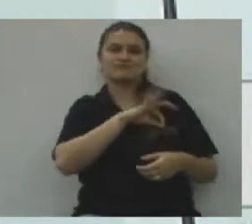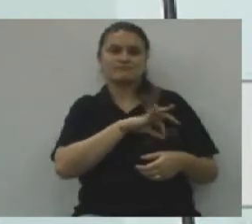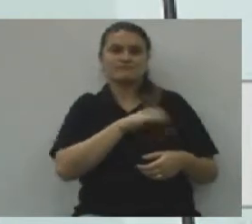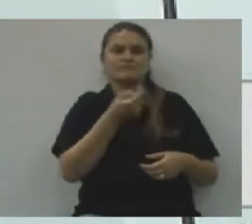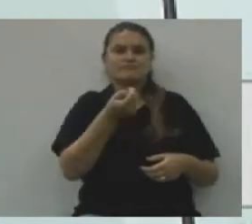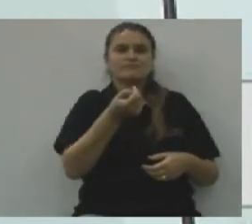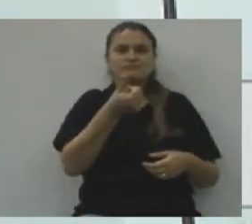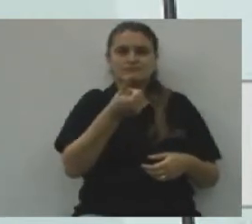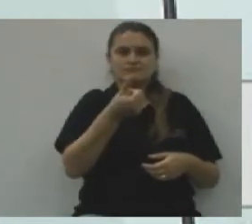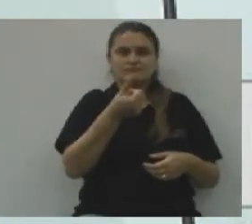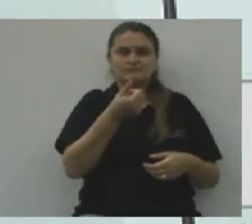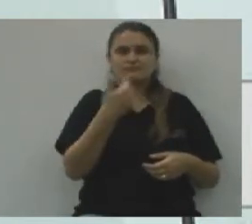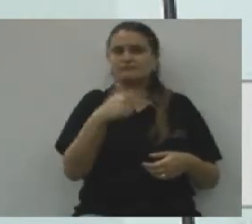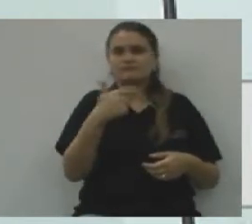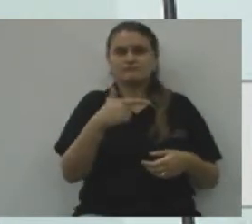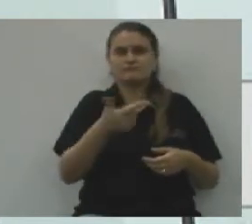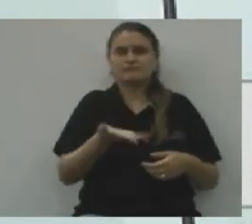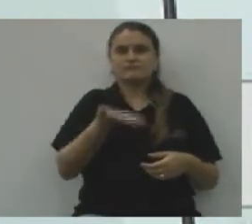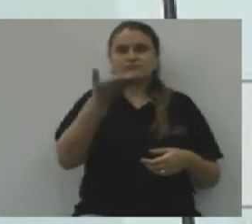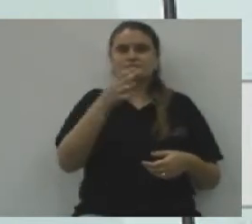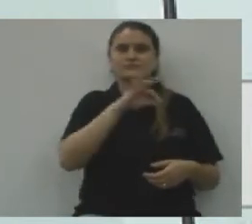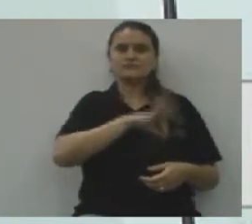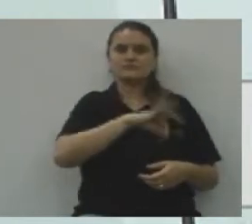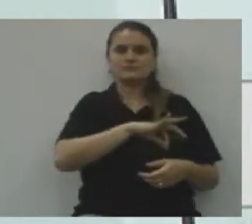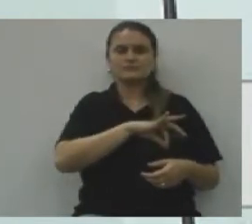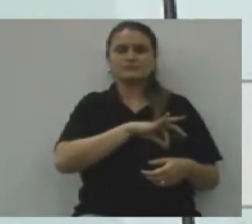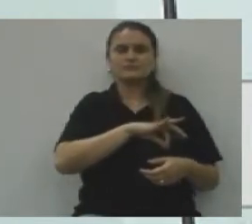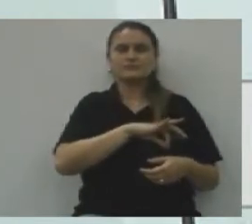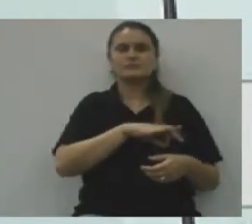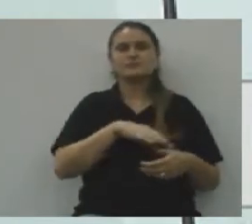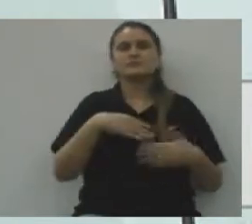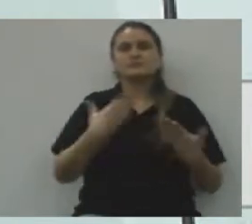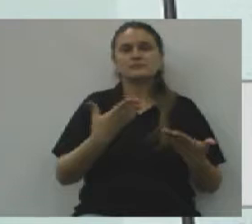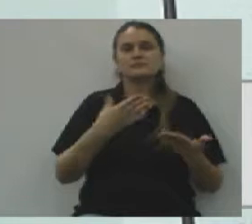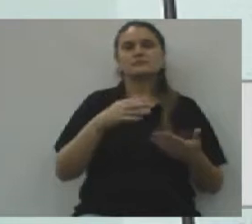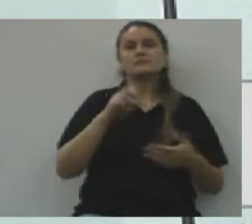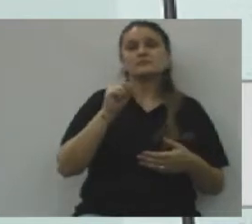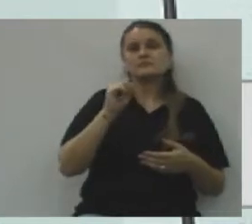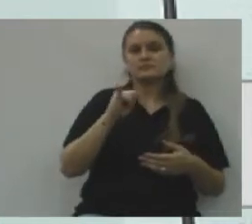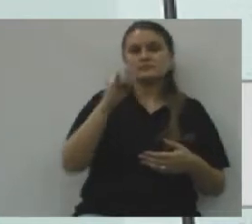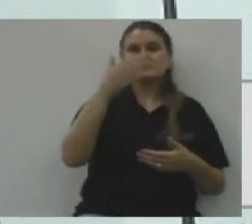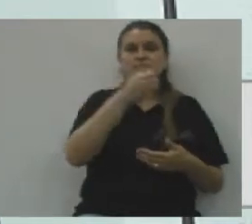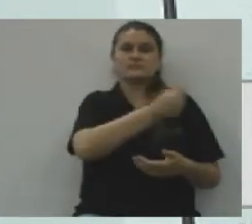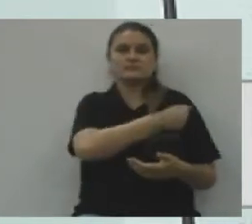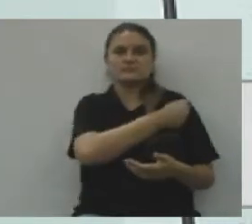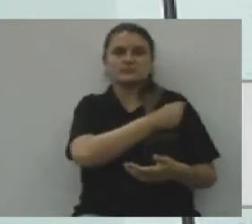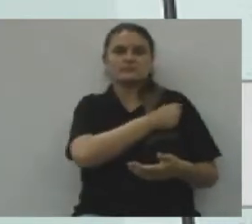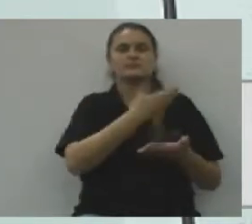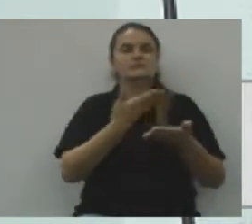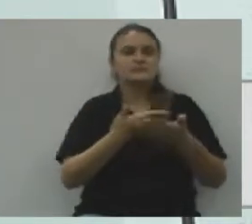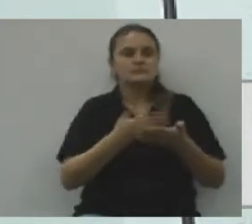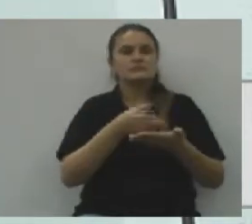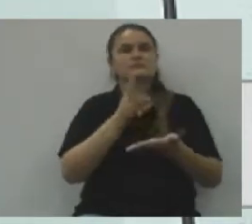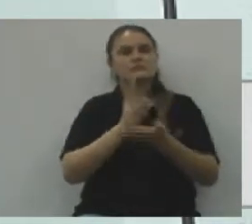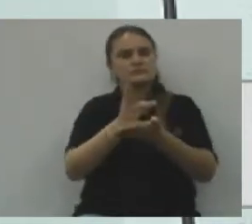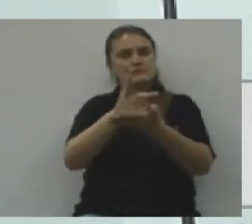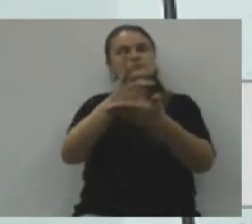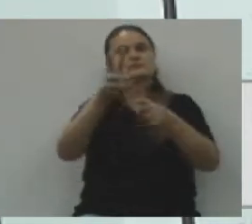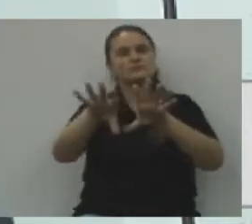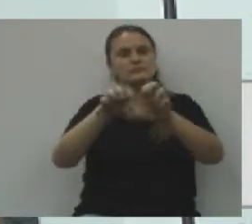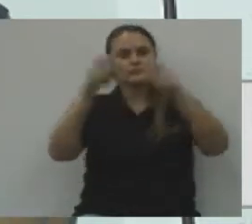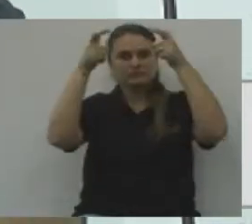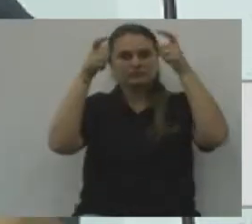pessoa é bastante restrita. O que seria indiscutivelmente alterado se a pessoa seguisse na vida